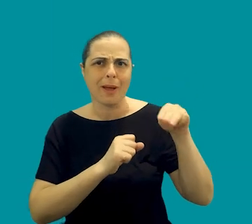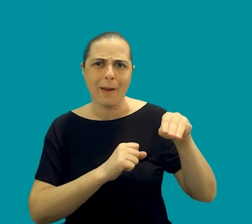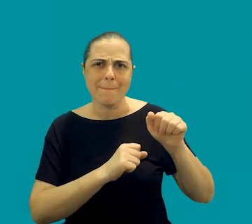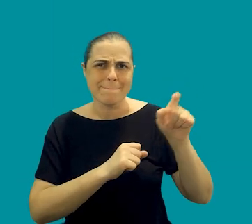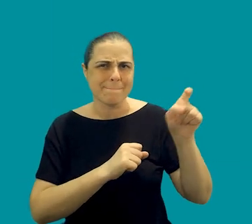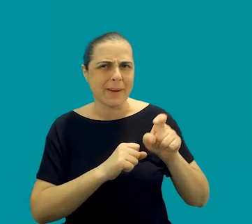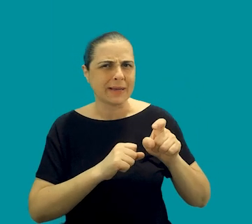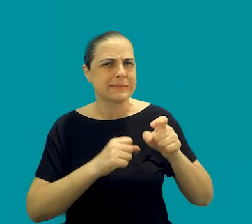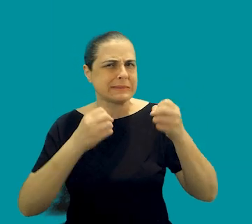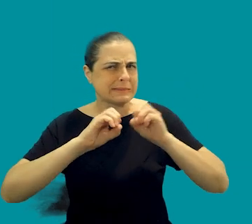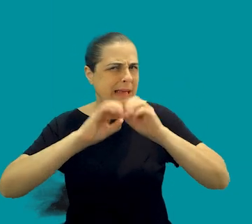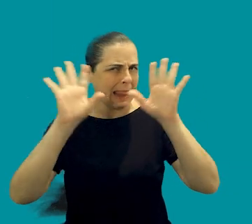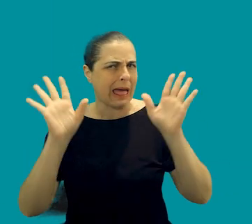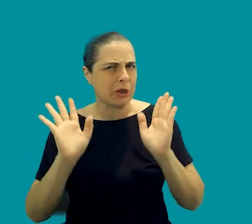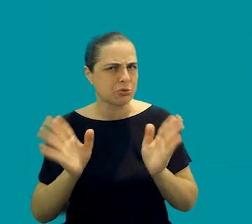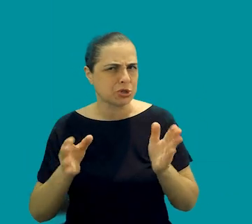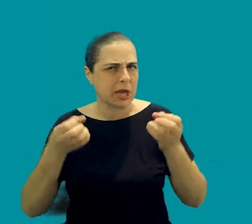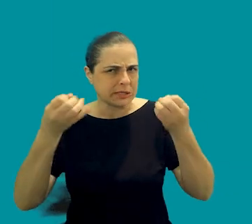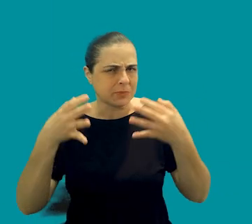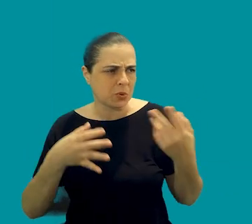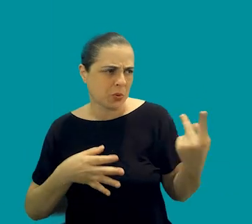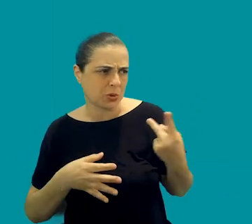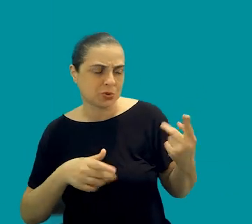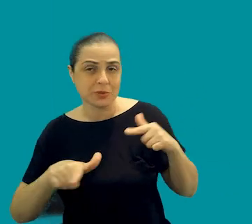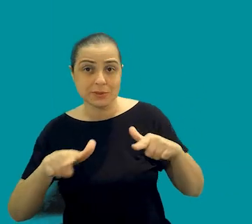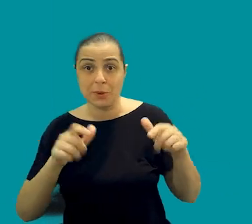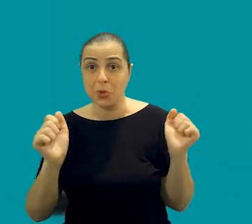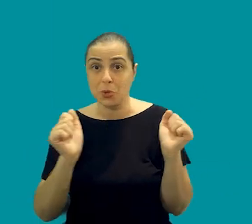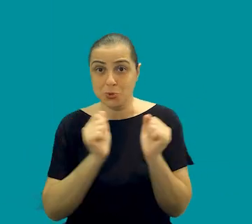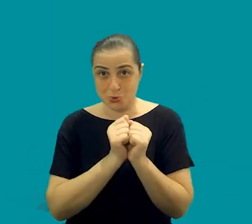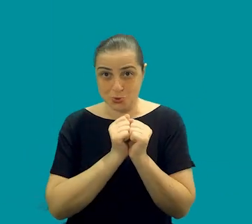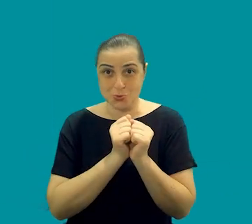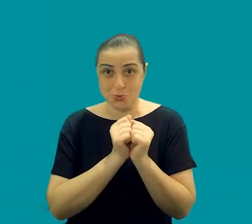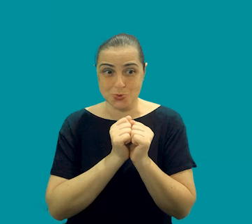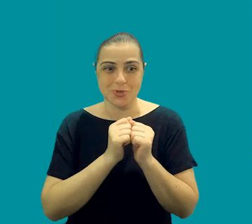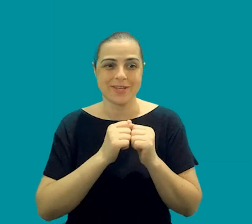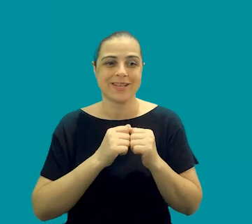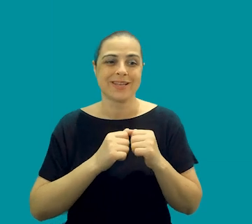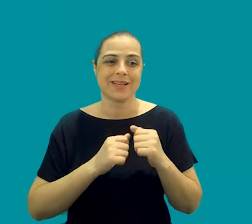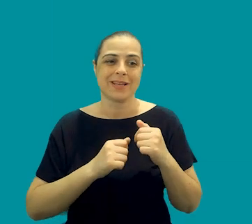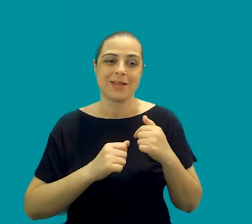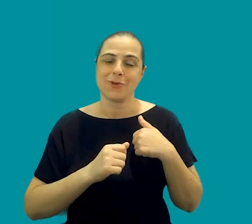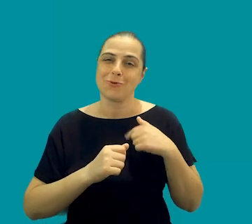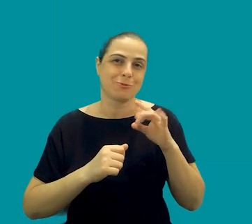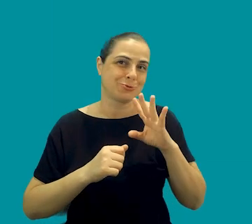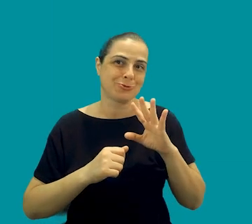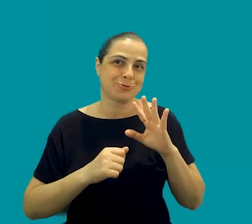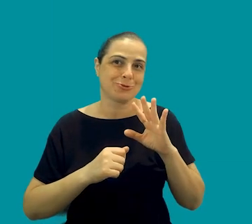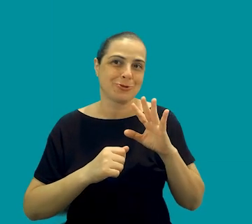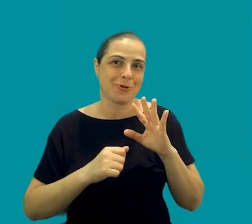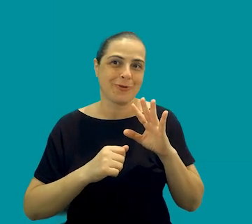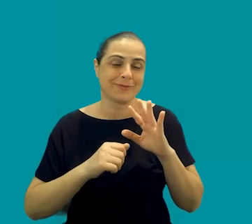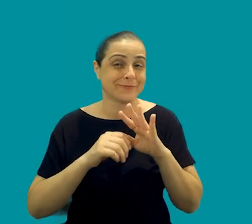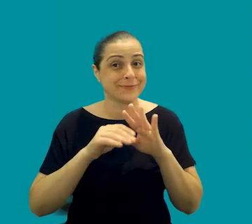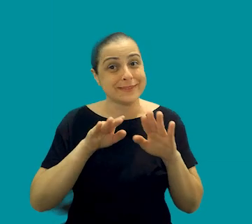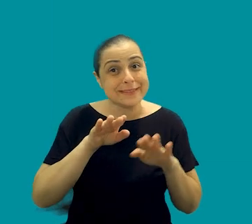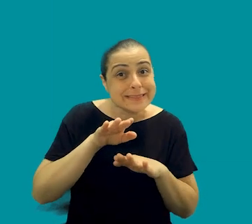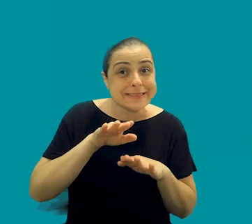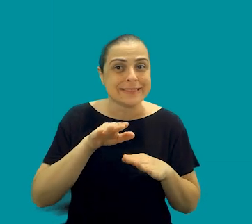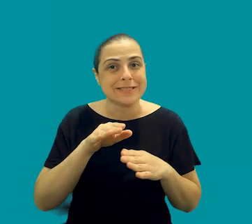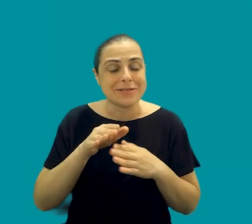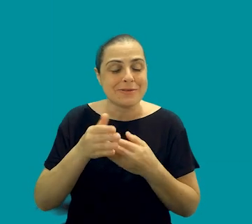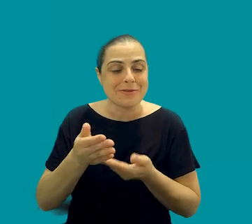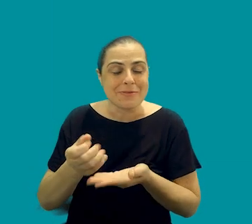falando claramente aqui, o Max está tocando o projeto, eu trabalho com ele, né, eu possível o Max aqui. Enfim, mas assim,